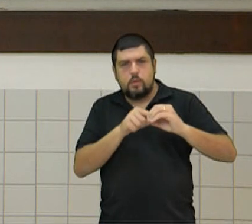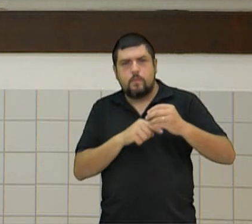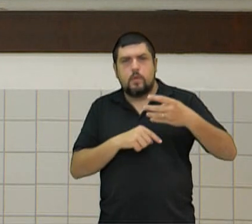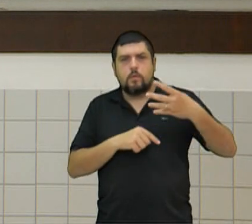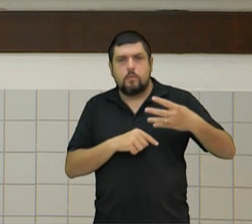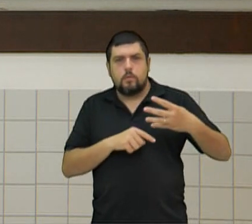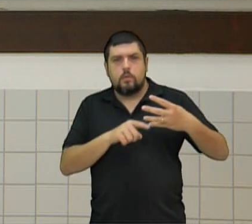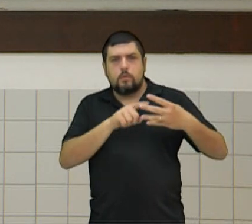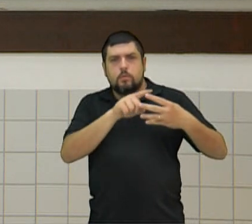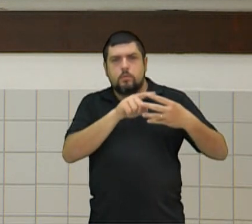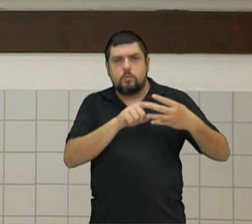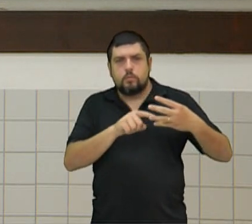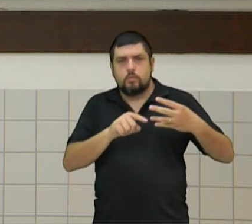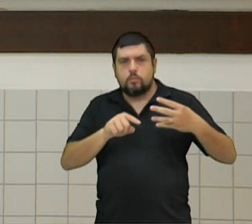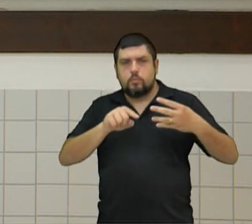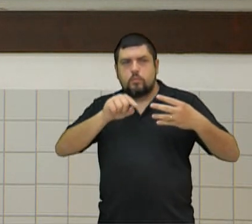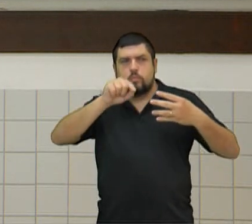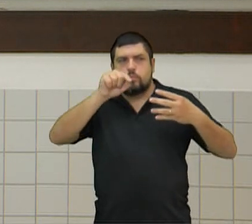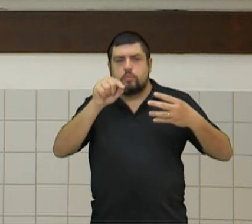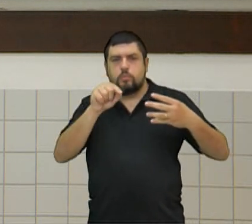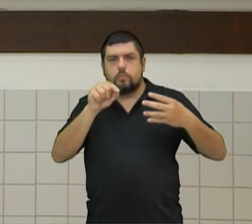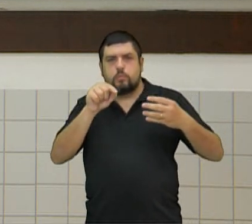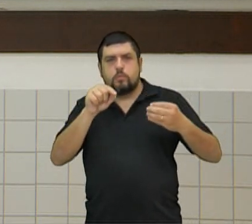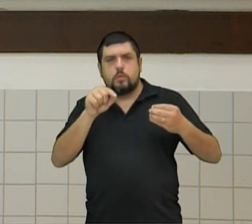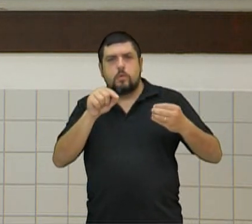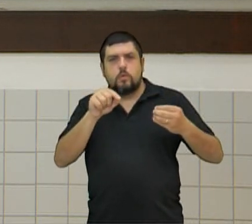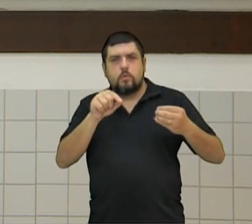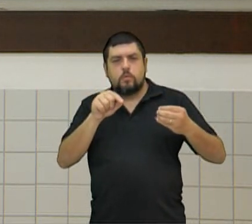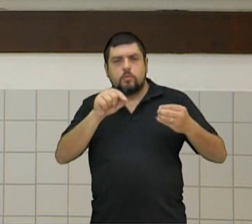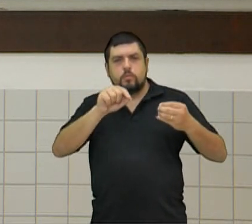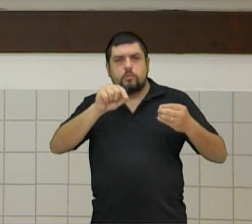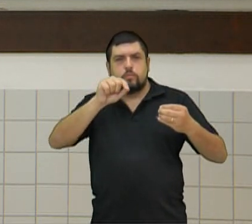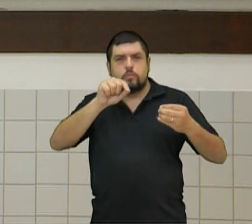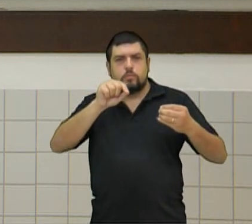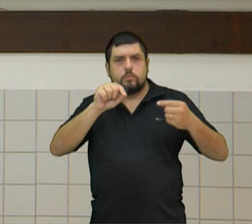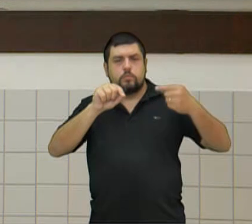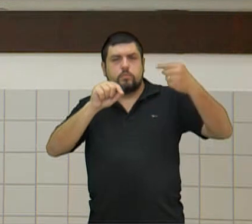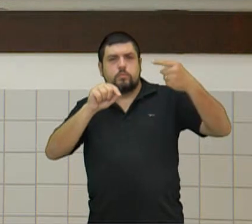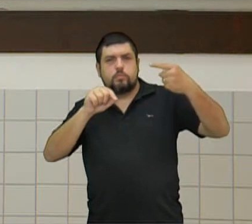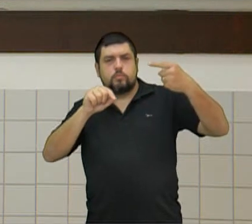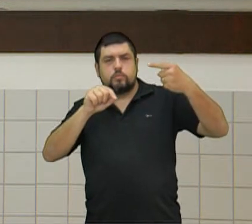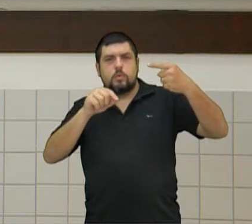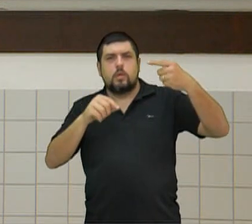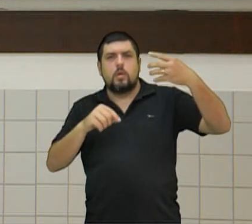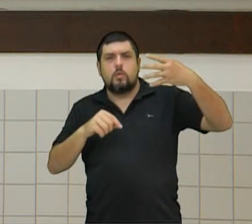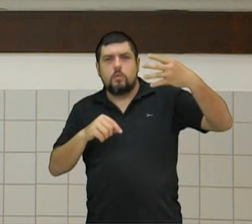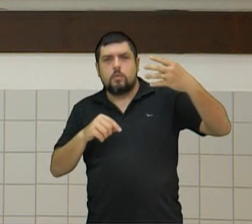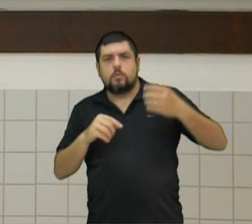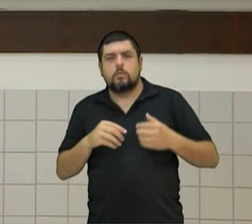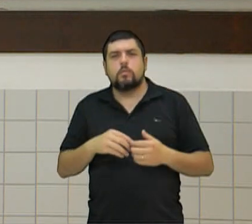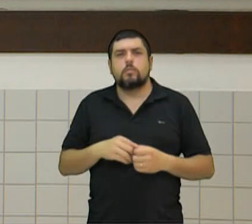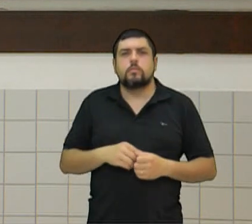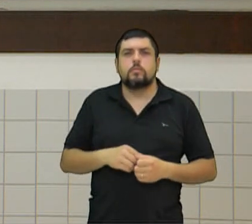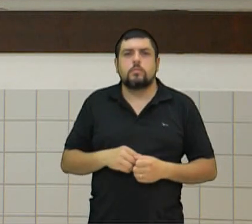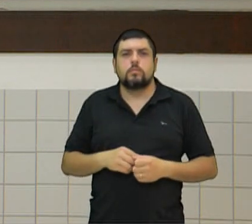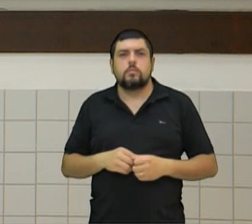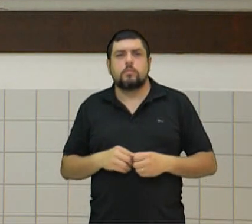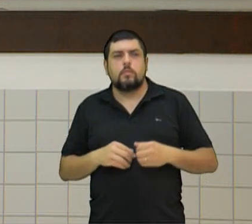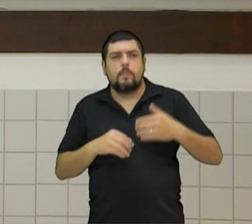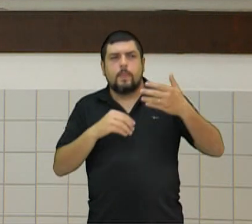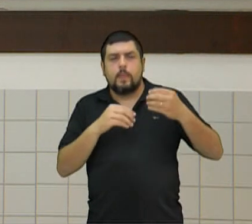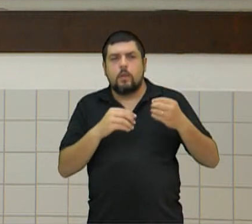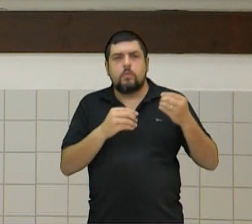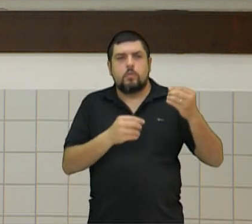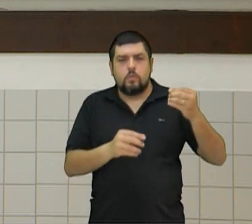E a outra, 4 bolas de gude, está sendo suportada pelo suporte. Ok? Está, então, dessa forma. 4 bolas de